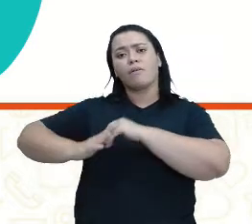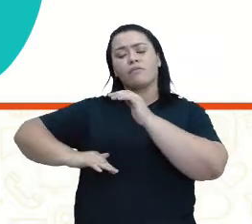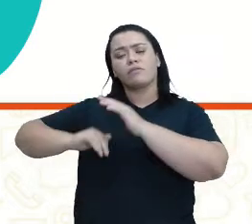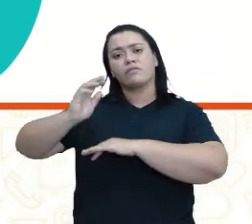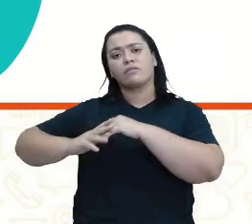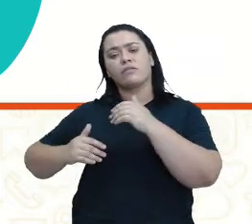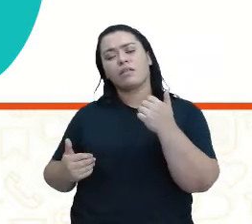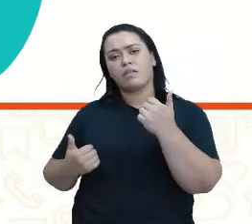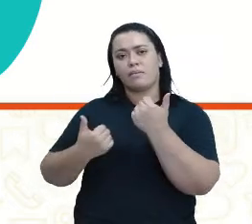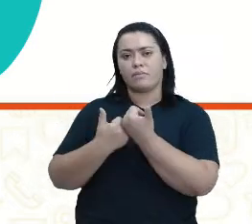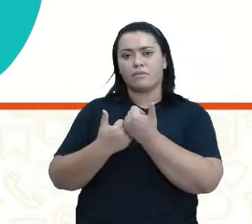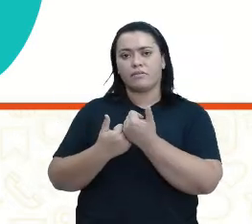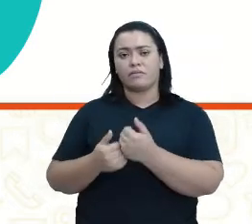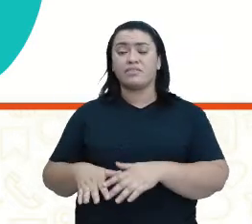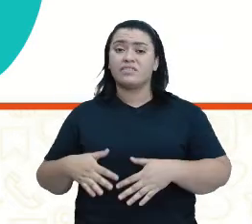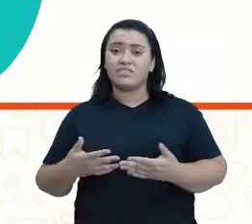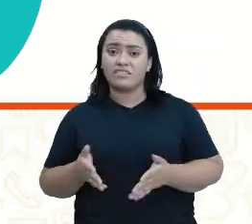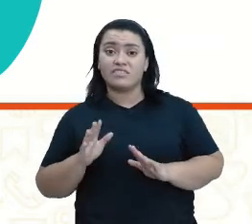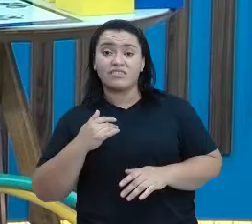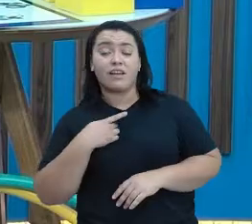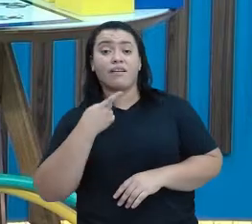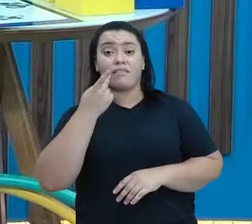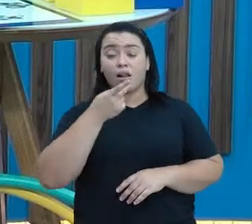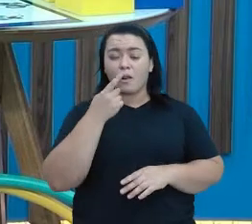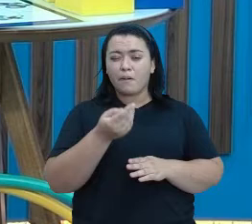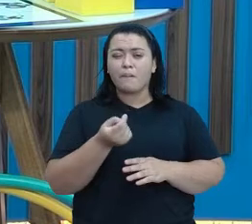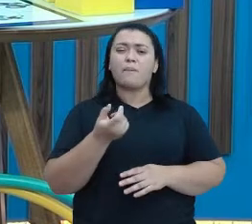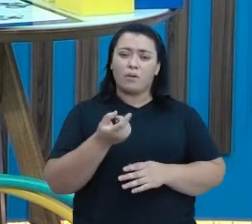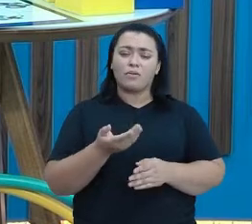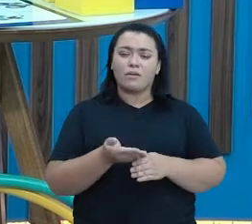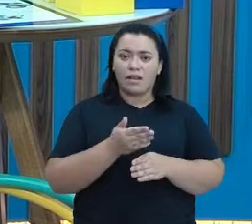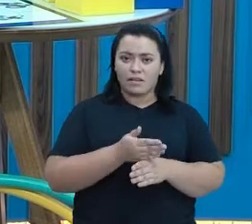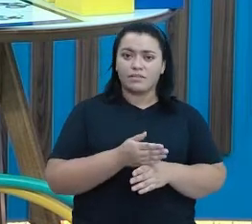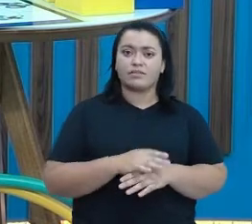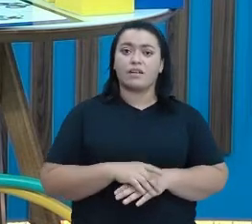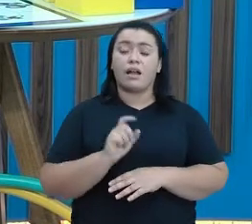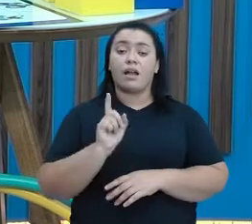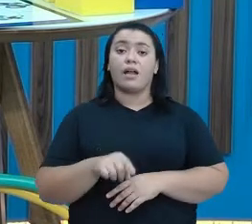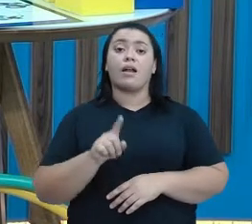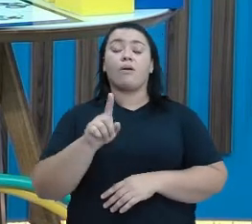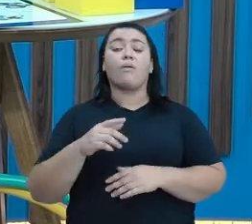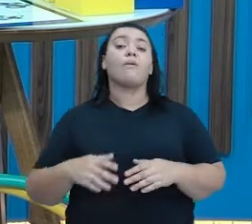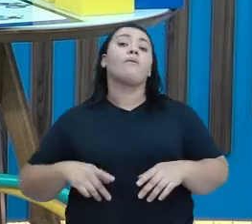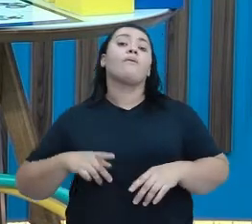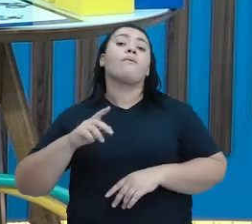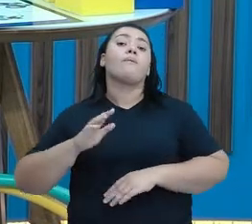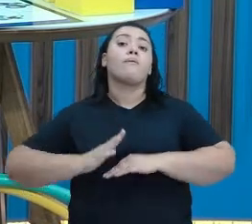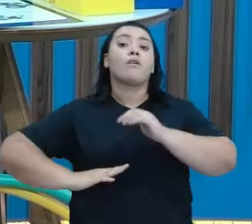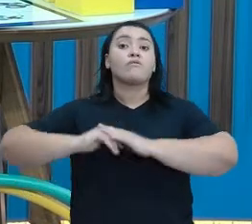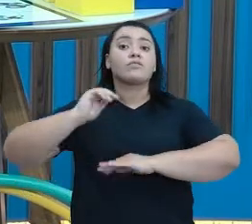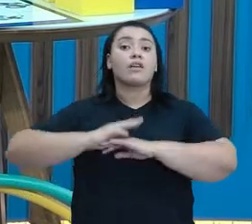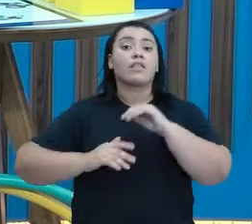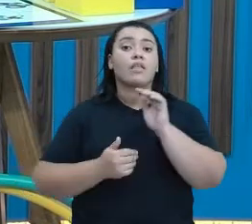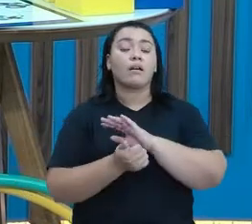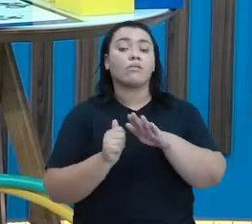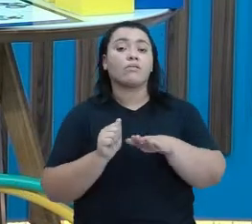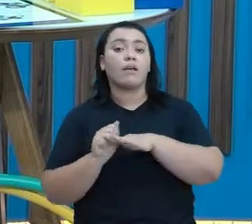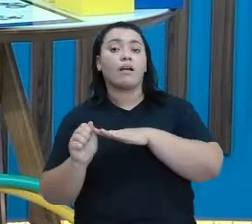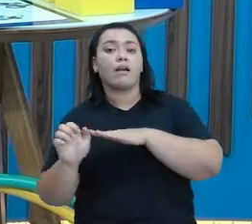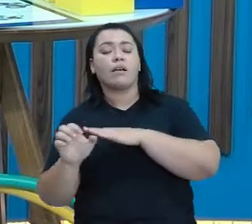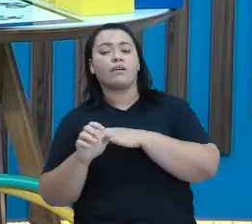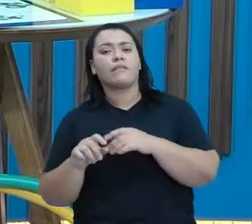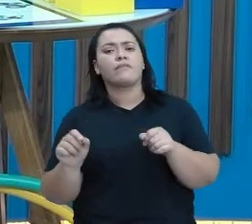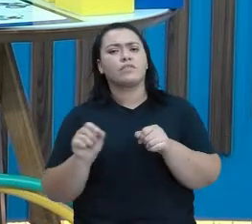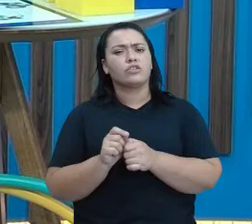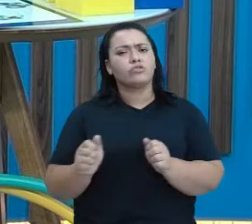apoio. Então, a gente já conversou um pouco sobre isso, não é? O profissional do AE, ele vai estar construindo junto com a gestão